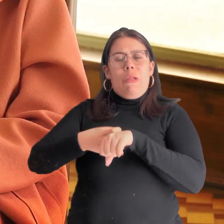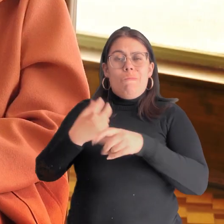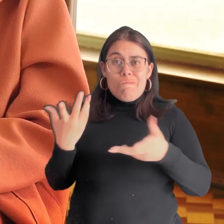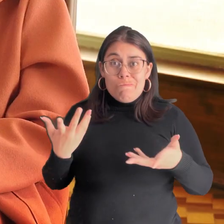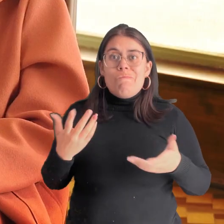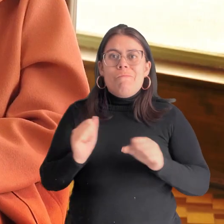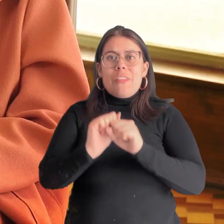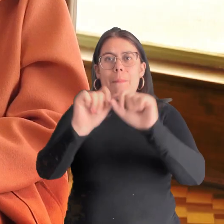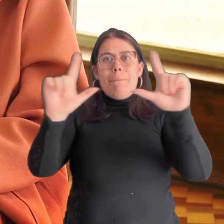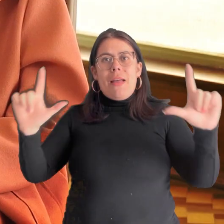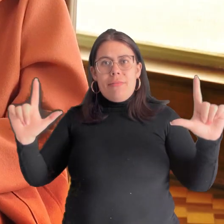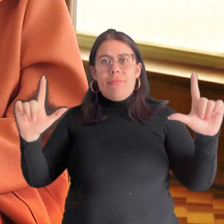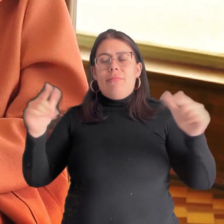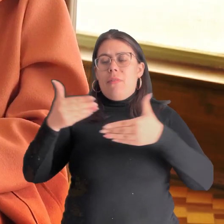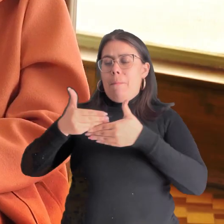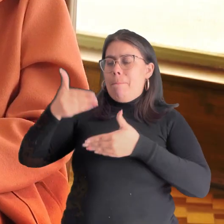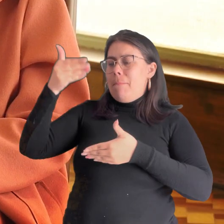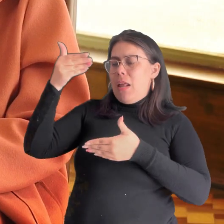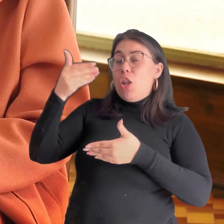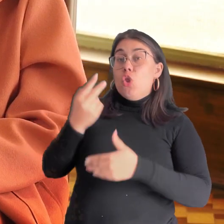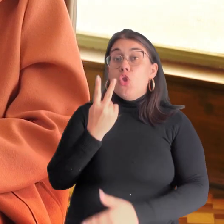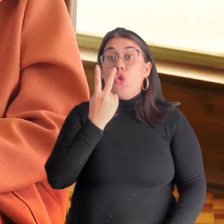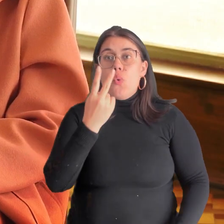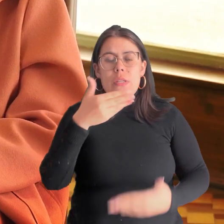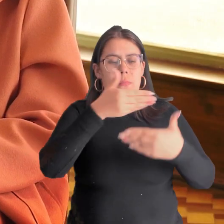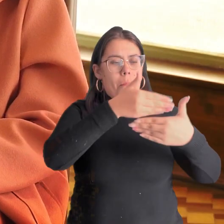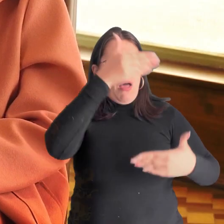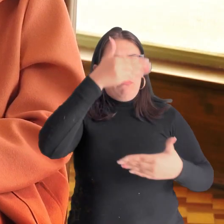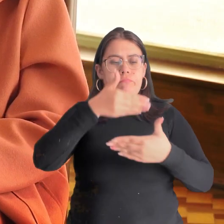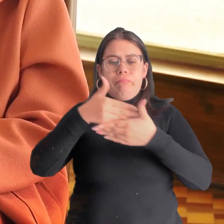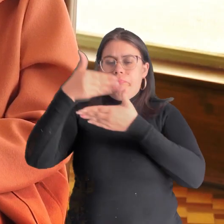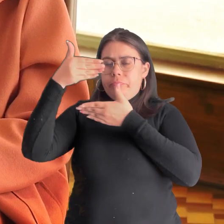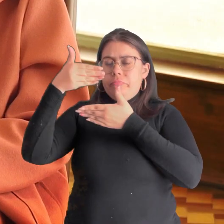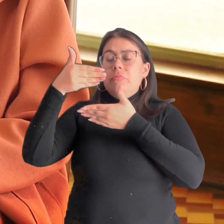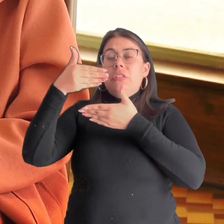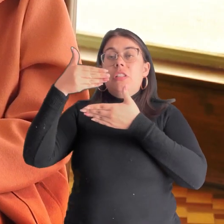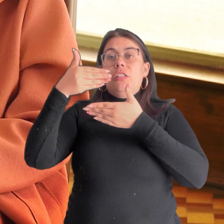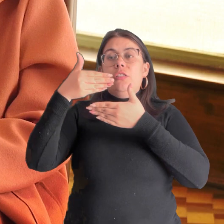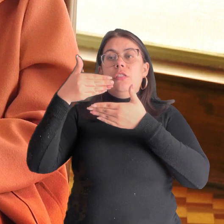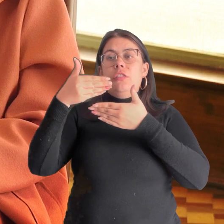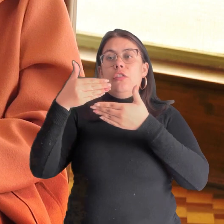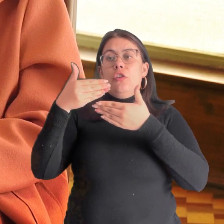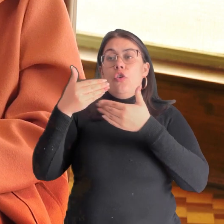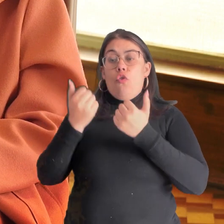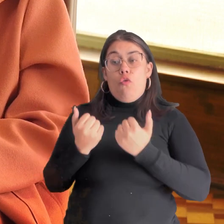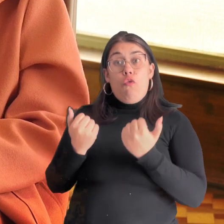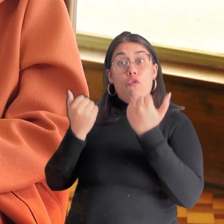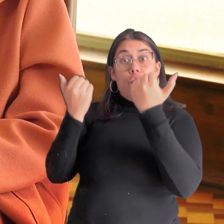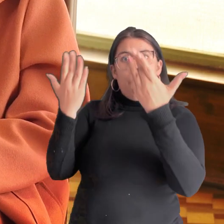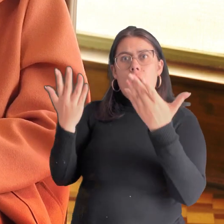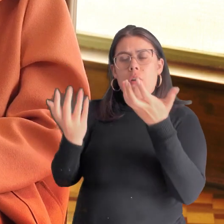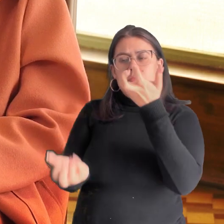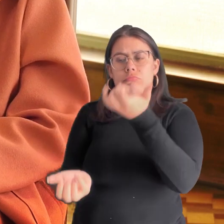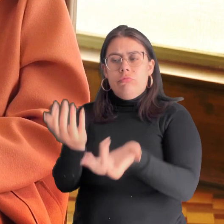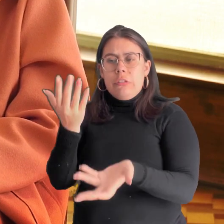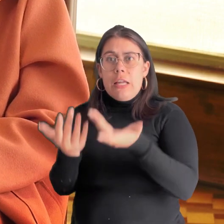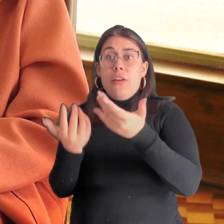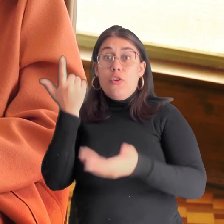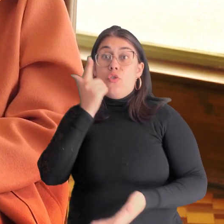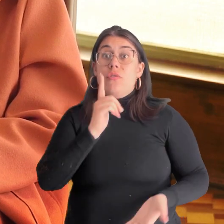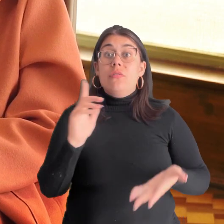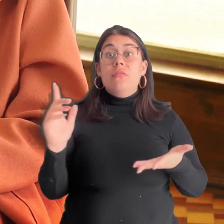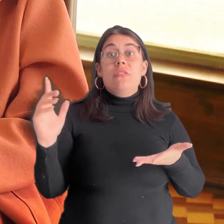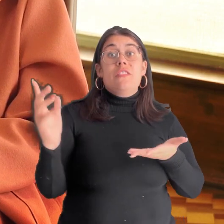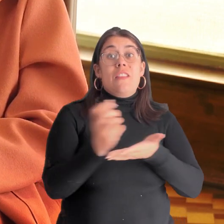numa parede dupla e para fora da área onde foi o incêndio foi o que salvou o painel. Se não